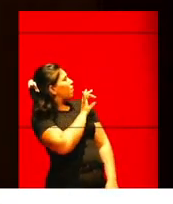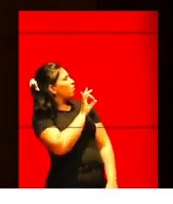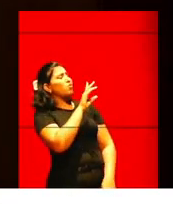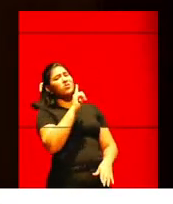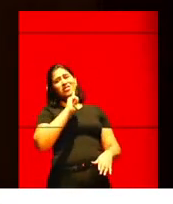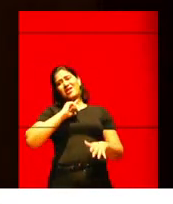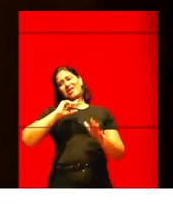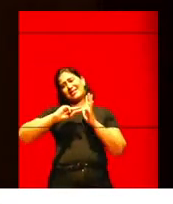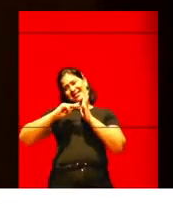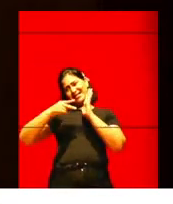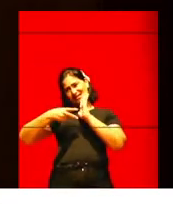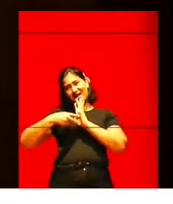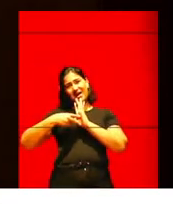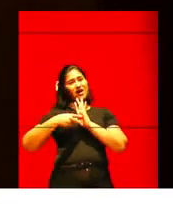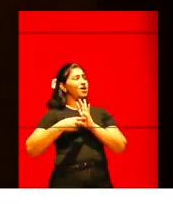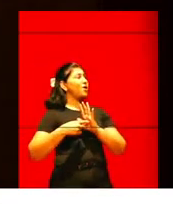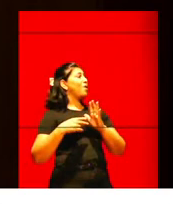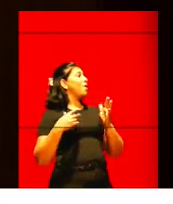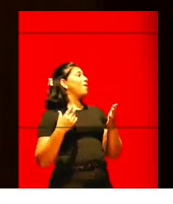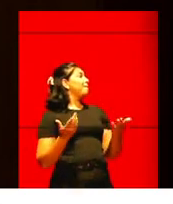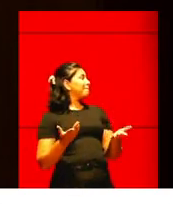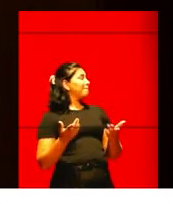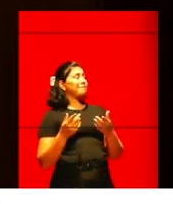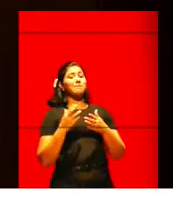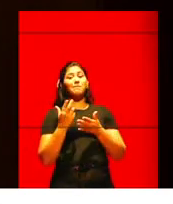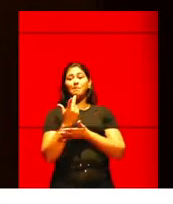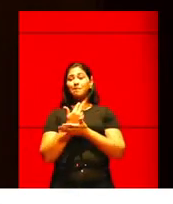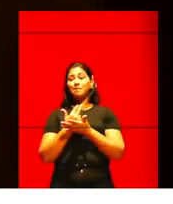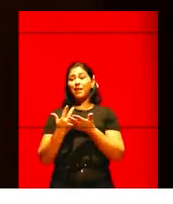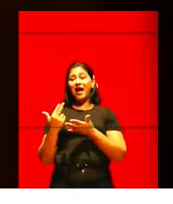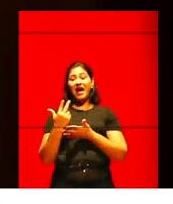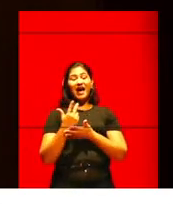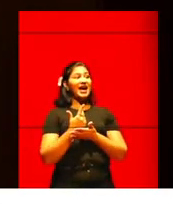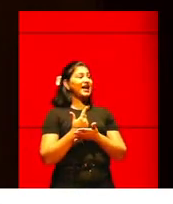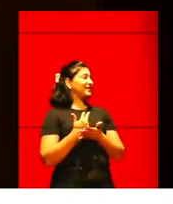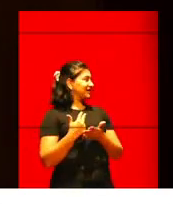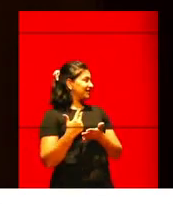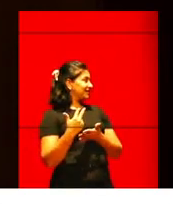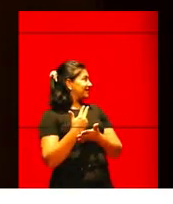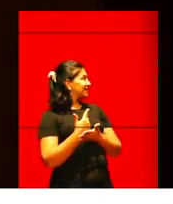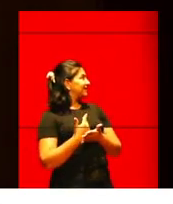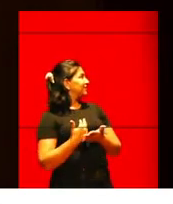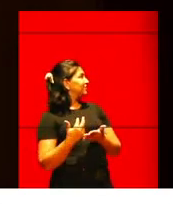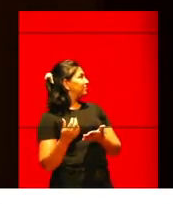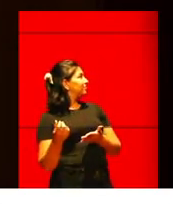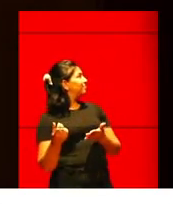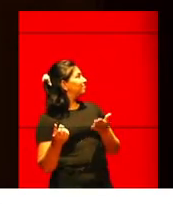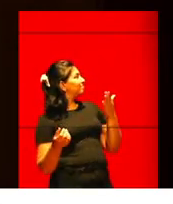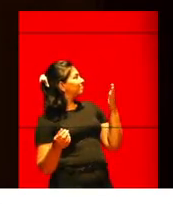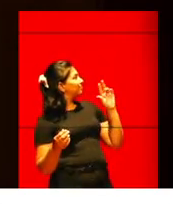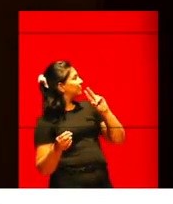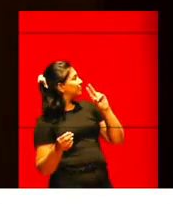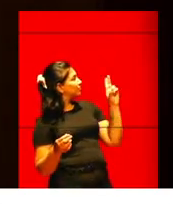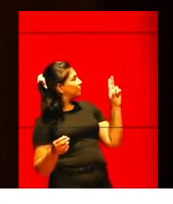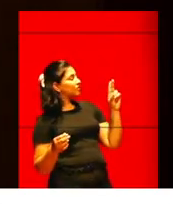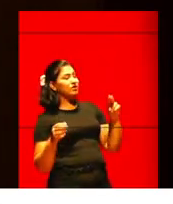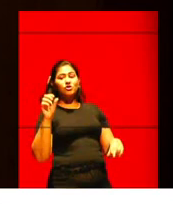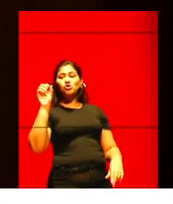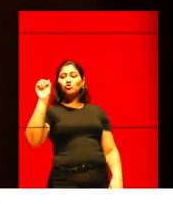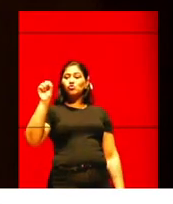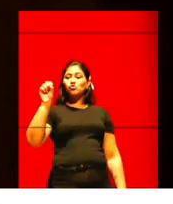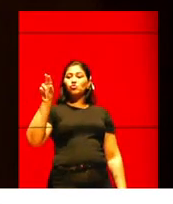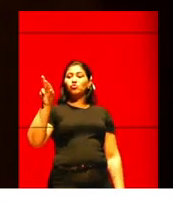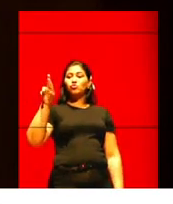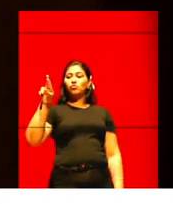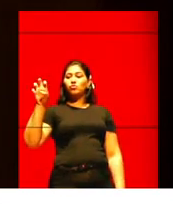coisa. Agora, uma arte que não morreu até hoje, senhores, para eu encerrar brilhantemente com vocês, essa aqui, ó, chama-se